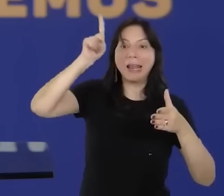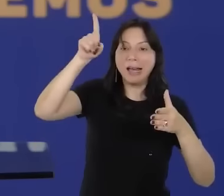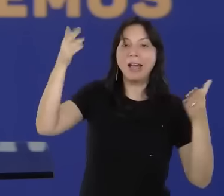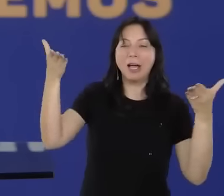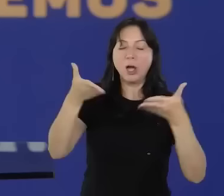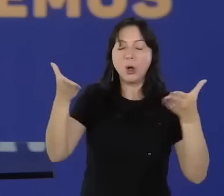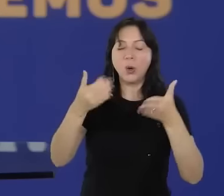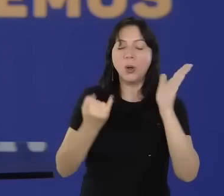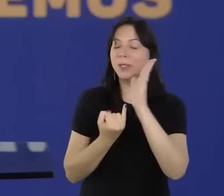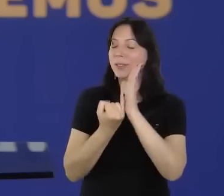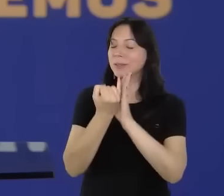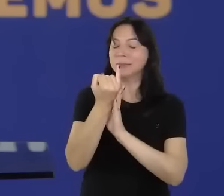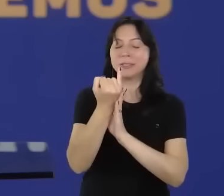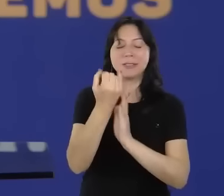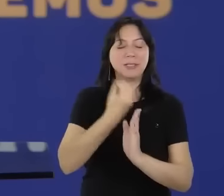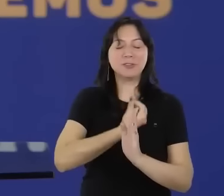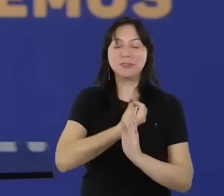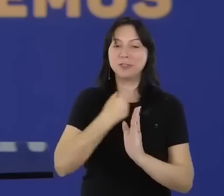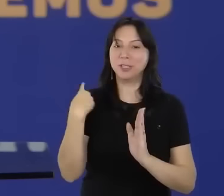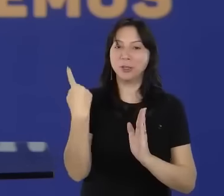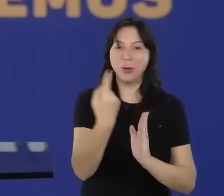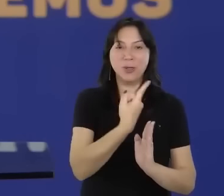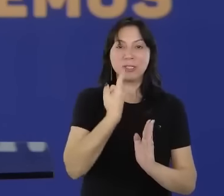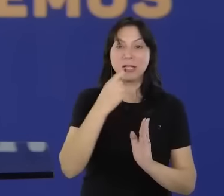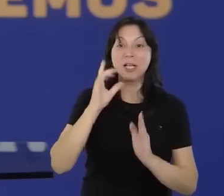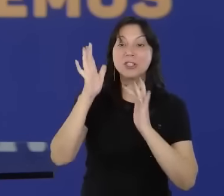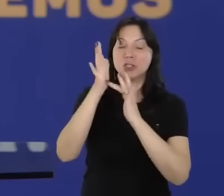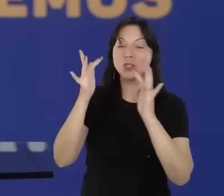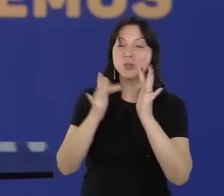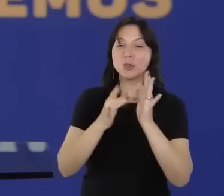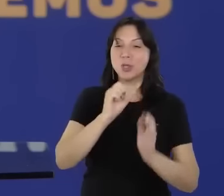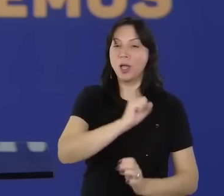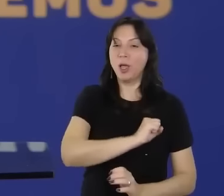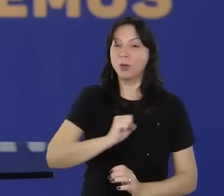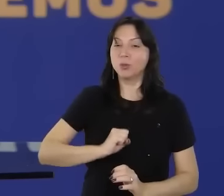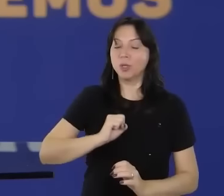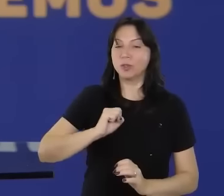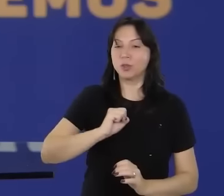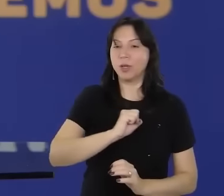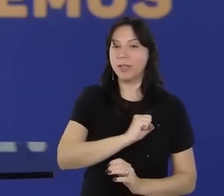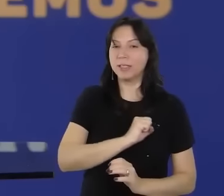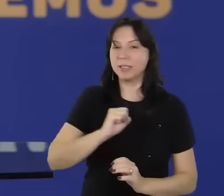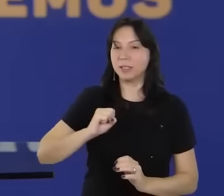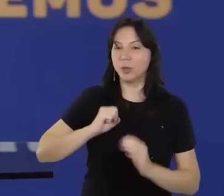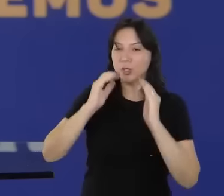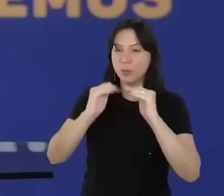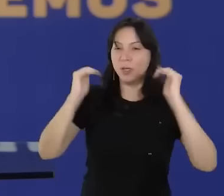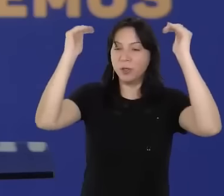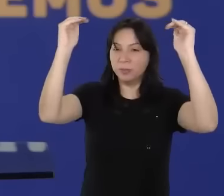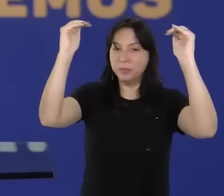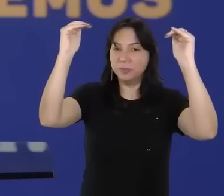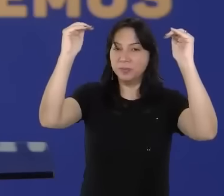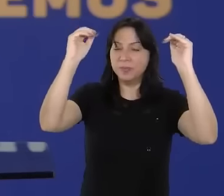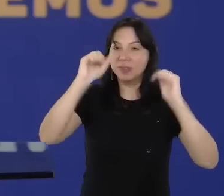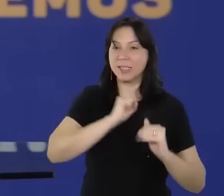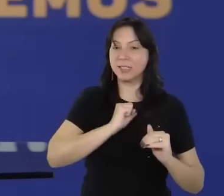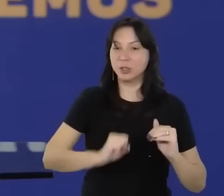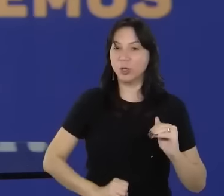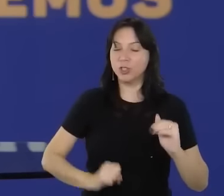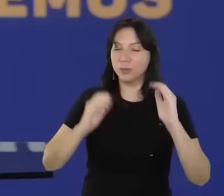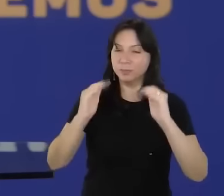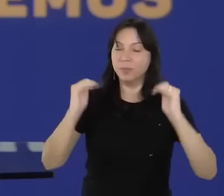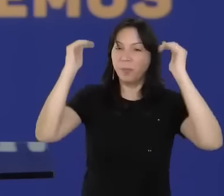ele é o nosso grande Sumo Sacerdote quando nós estamos passando por uma aflição por uma angústia por uma tentação por um perigo por uma ameaça